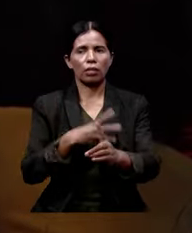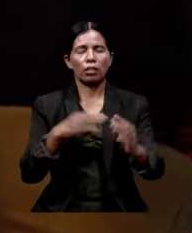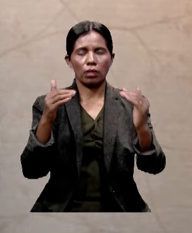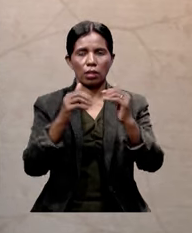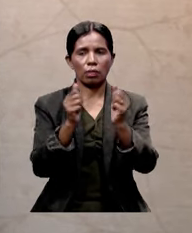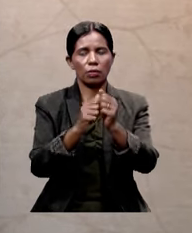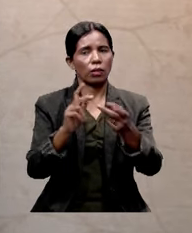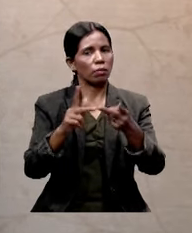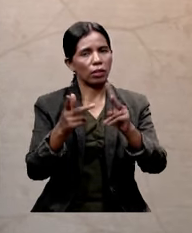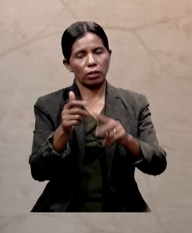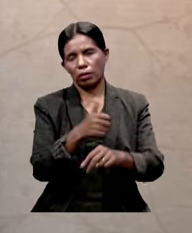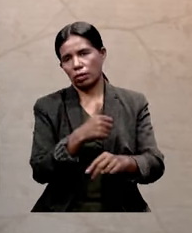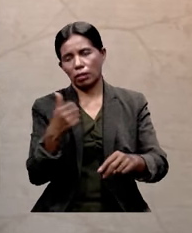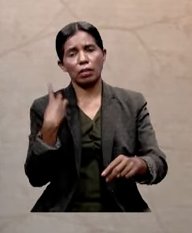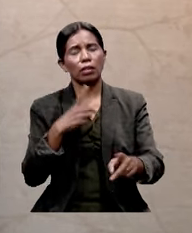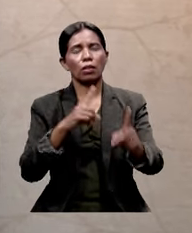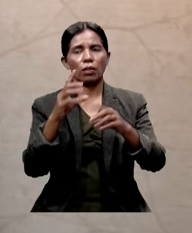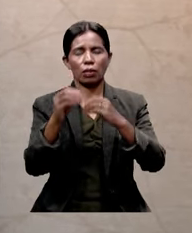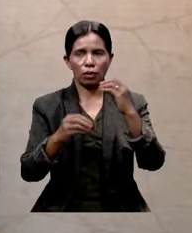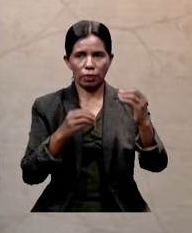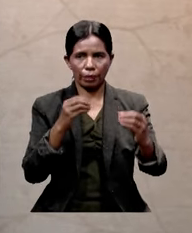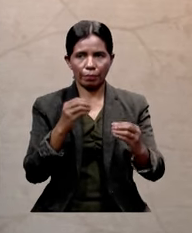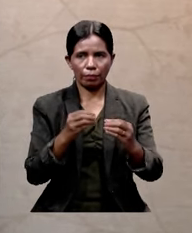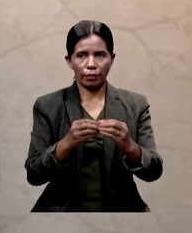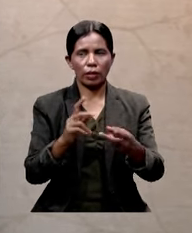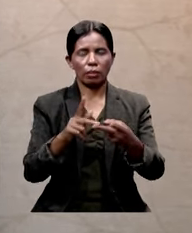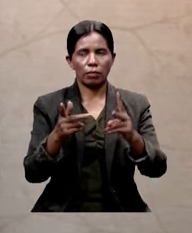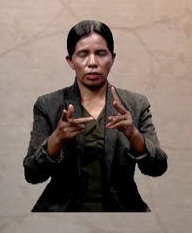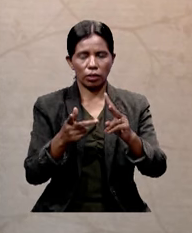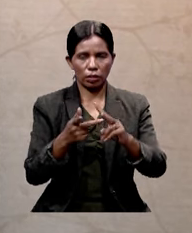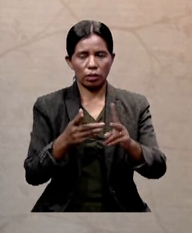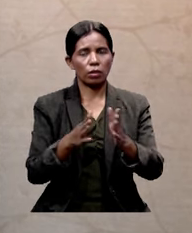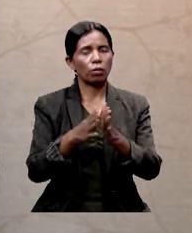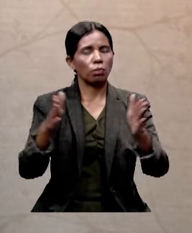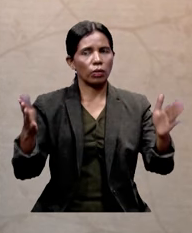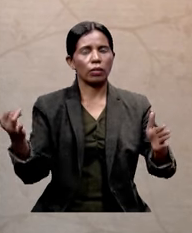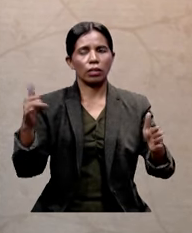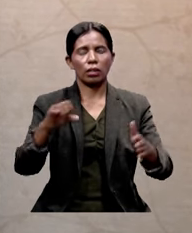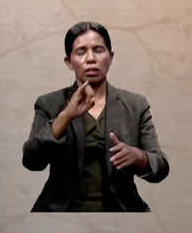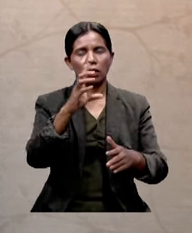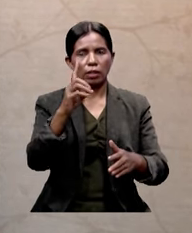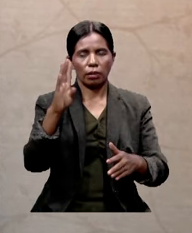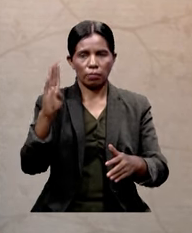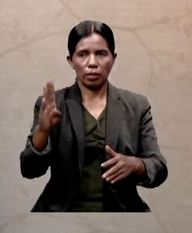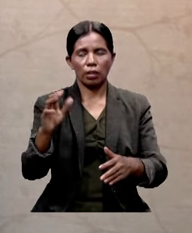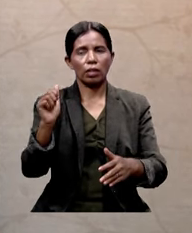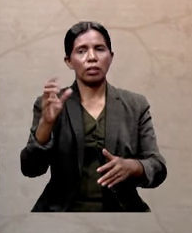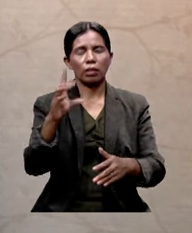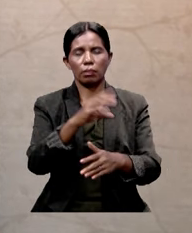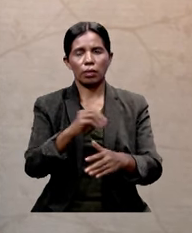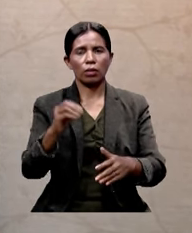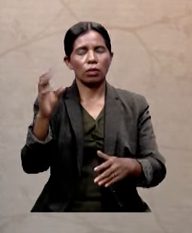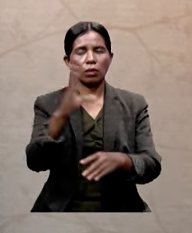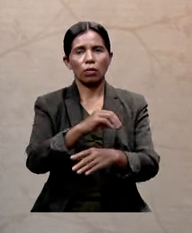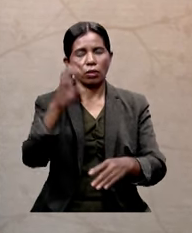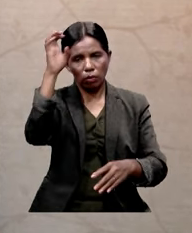parceiro Silvio Celo, a neta colhecona parceiros multilaterais, Sira, nessa ADB, no Moça, nessa União Europeia,